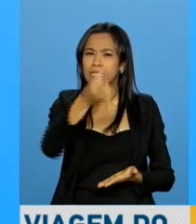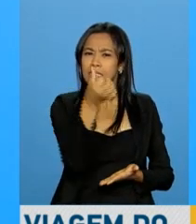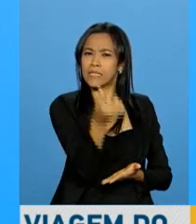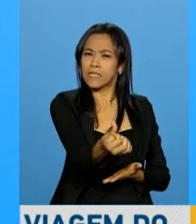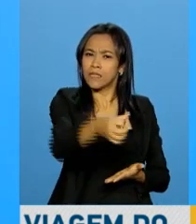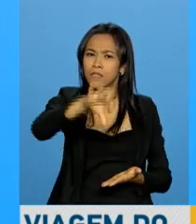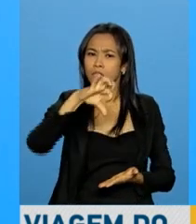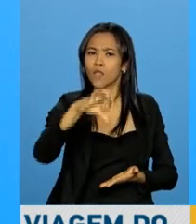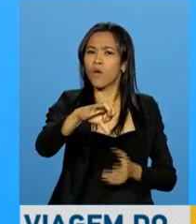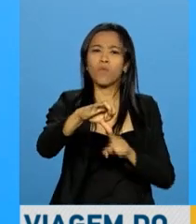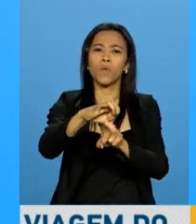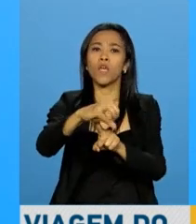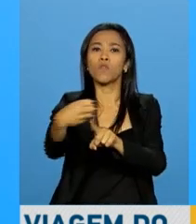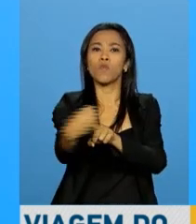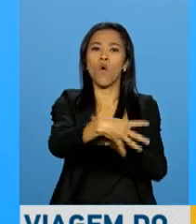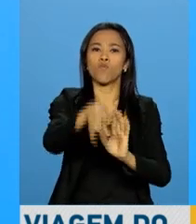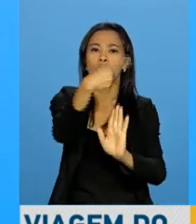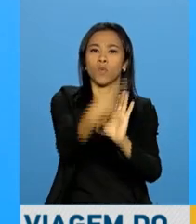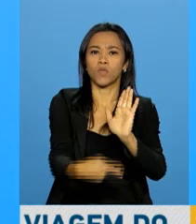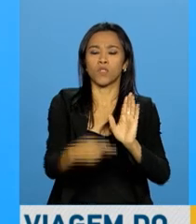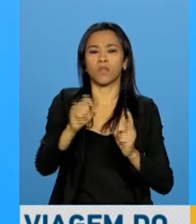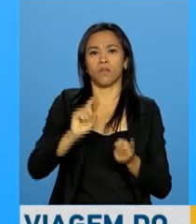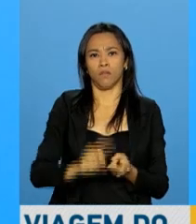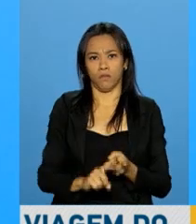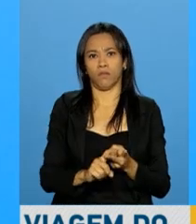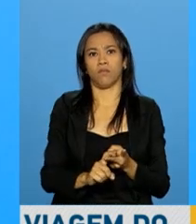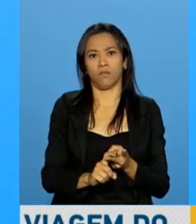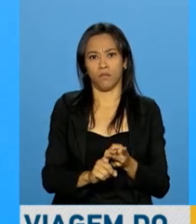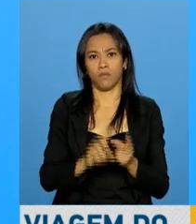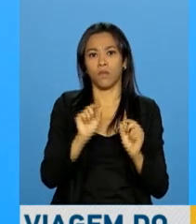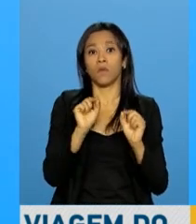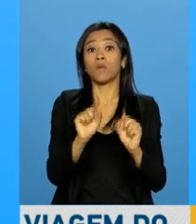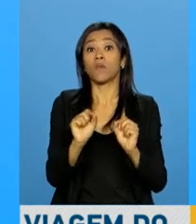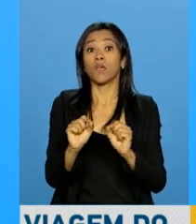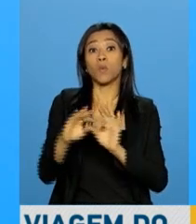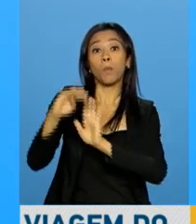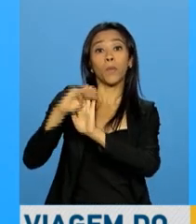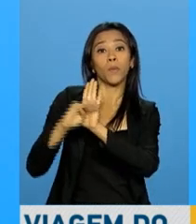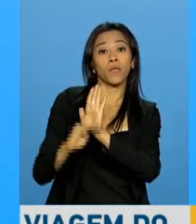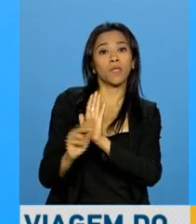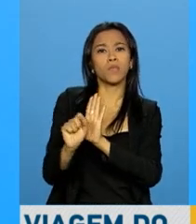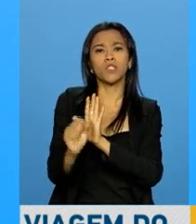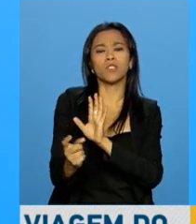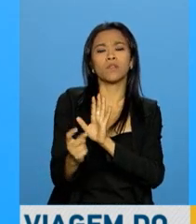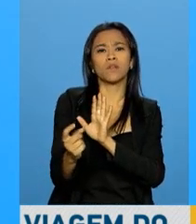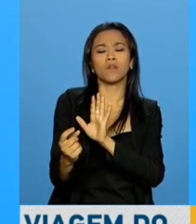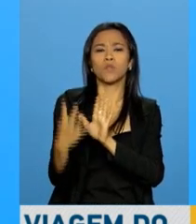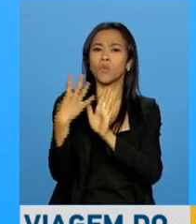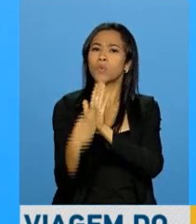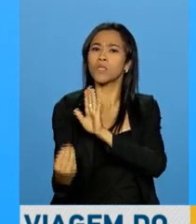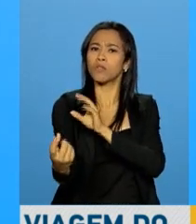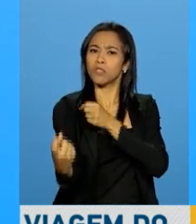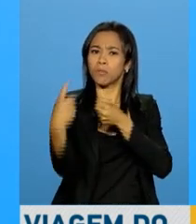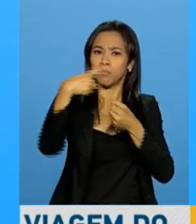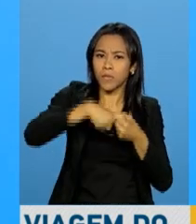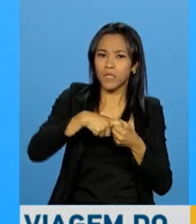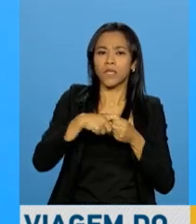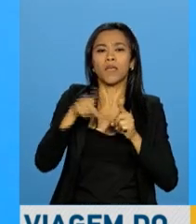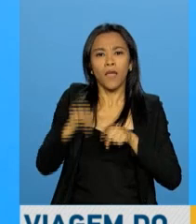novos projetos, novos ativos, no programa de parcerias de investimentos.